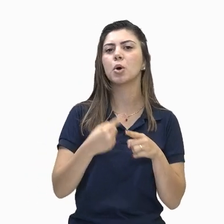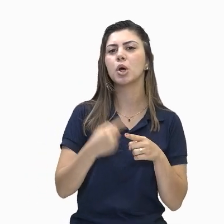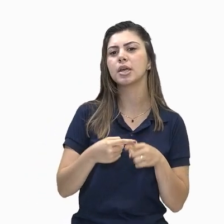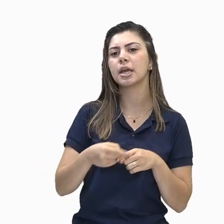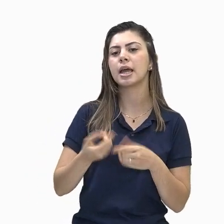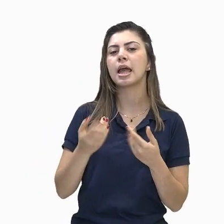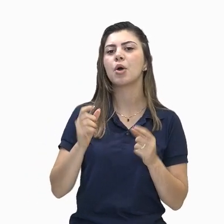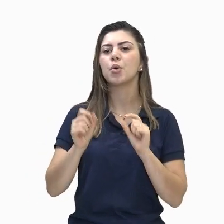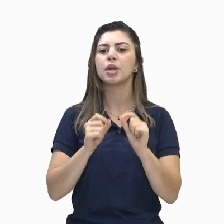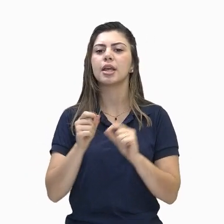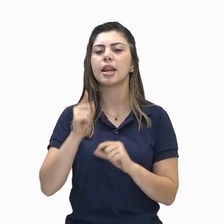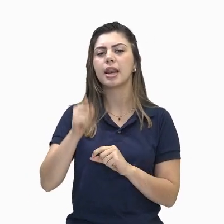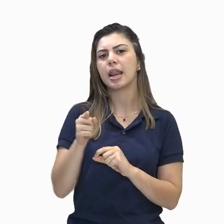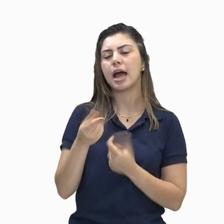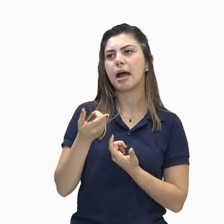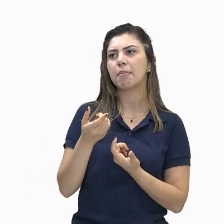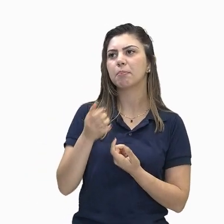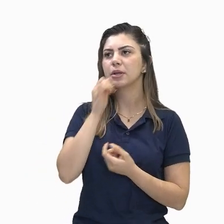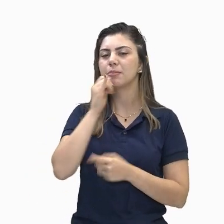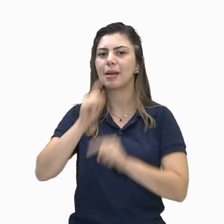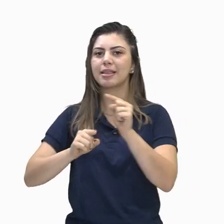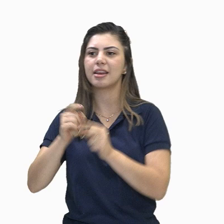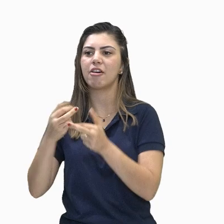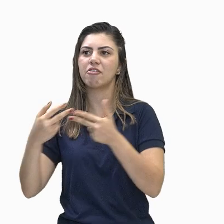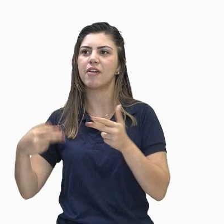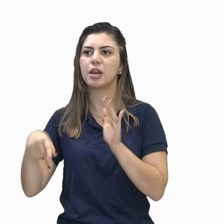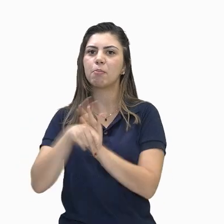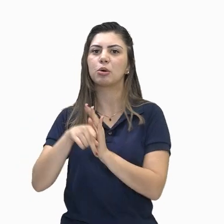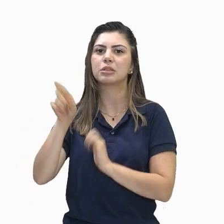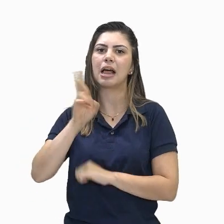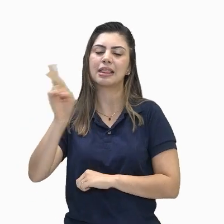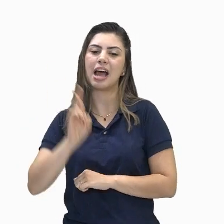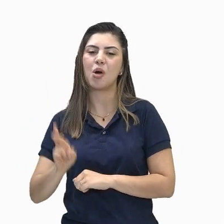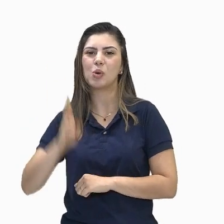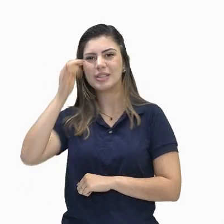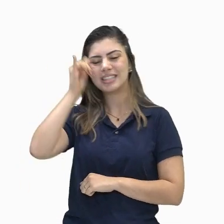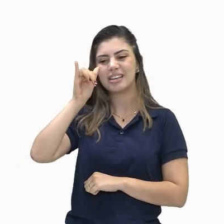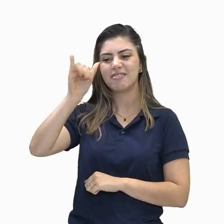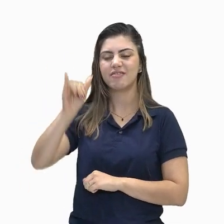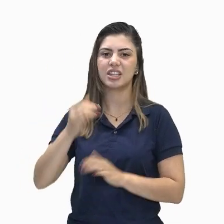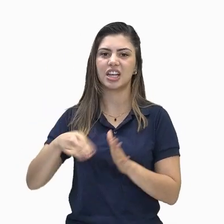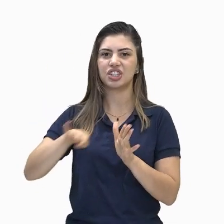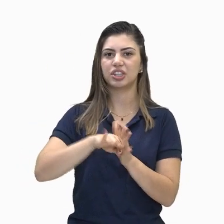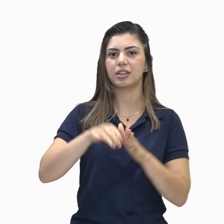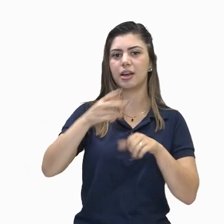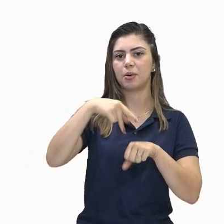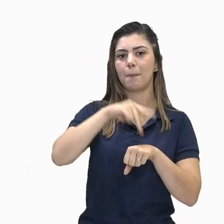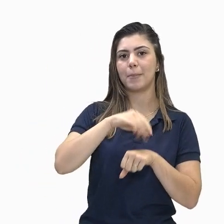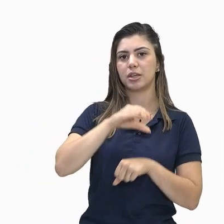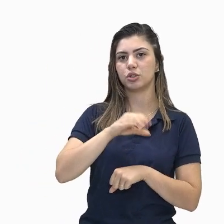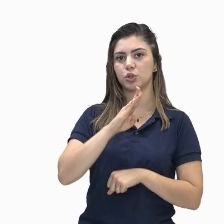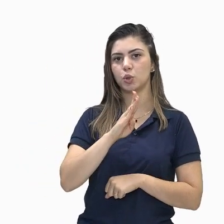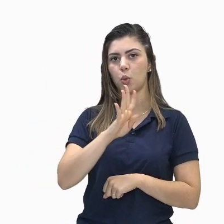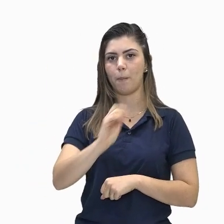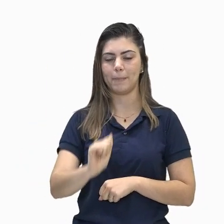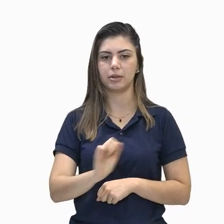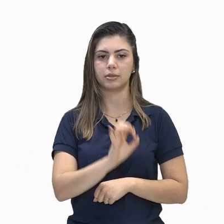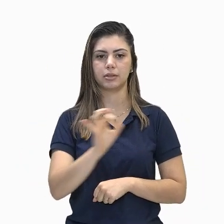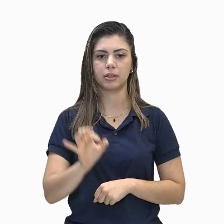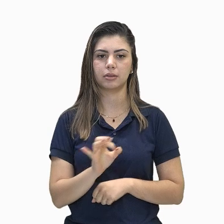chegassem mais equipamentos soviéticos àquela região. Essa crise ela